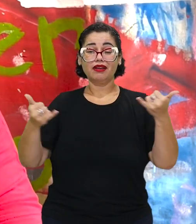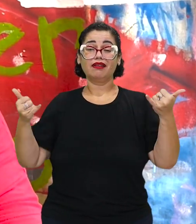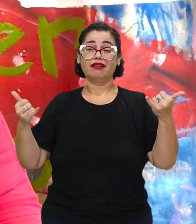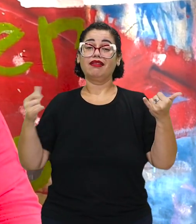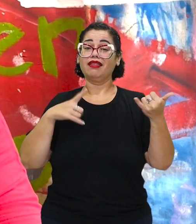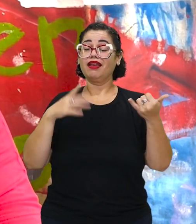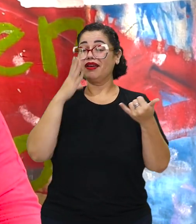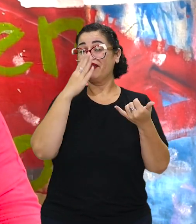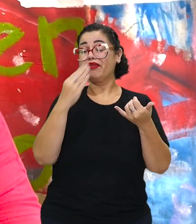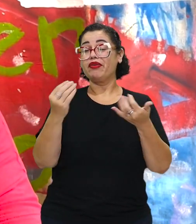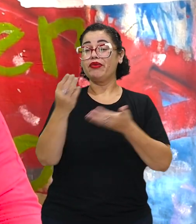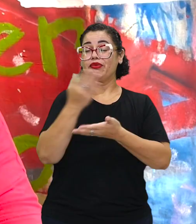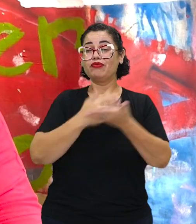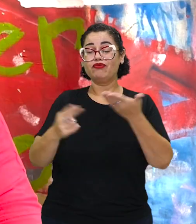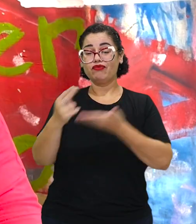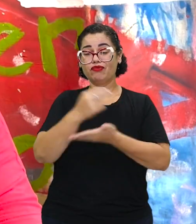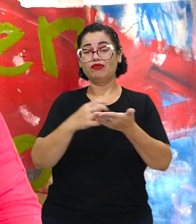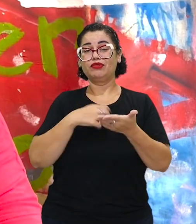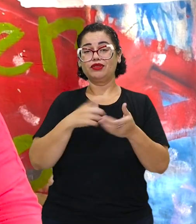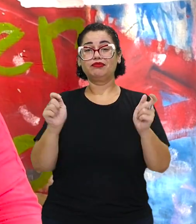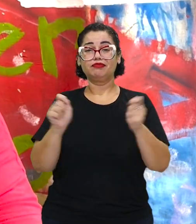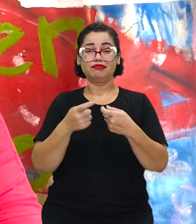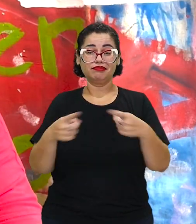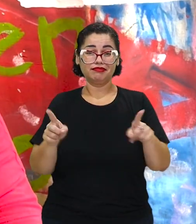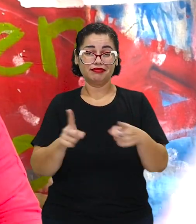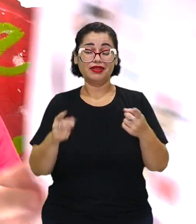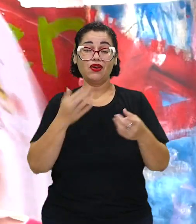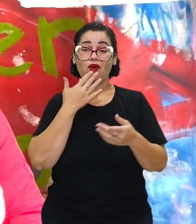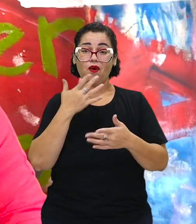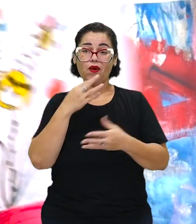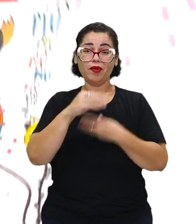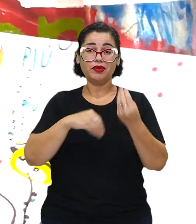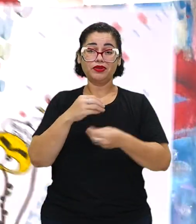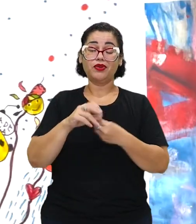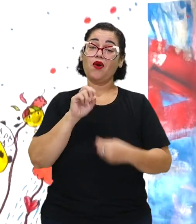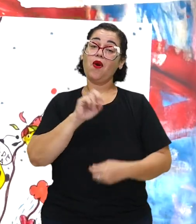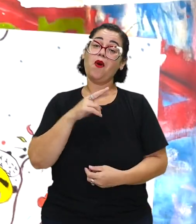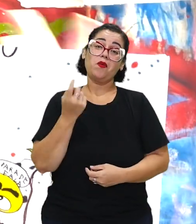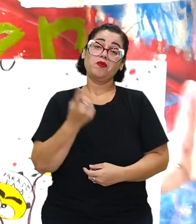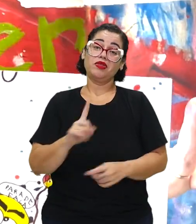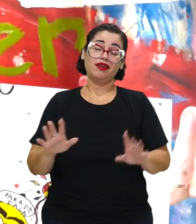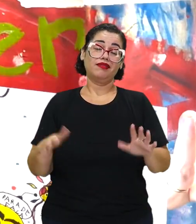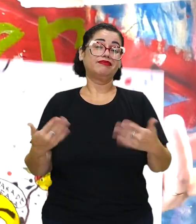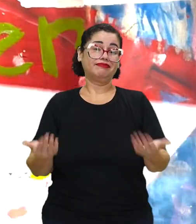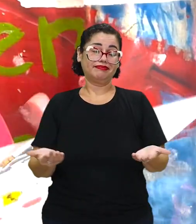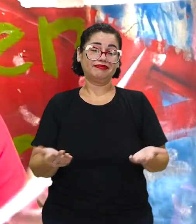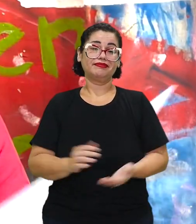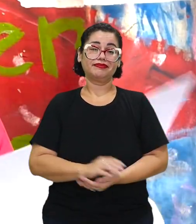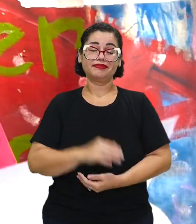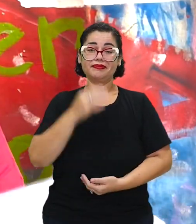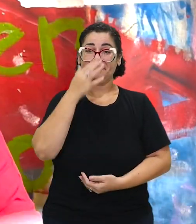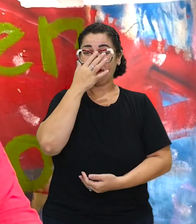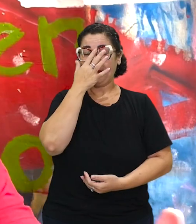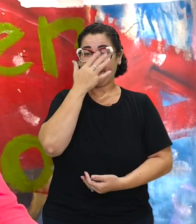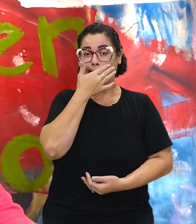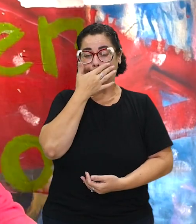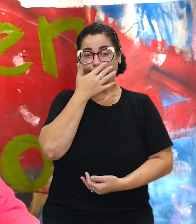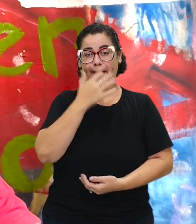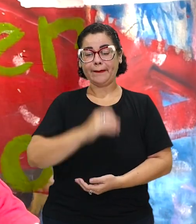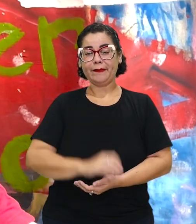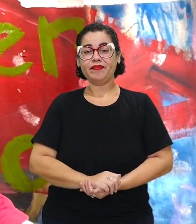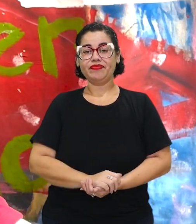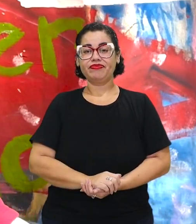faz a linha faz a forma faz a cor ou não. Então,